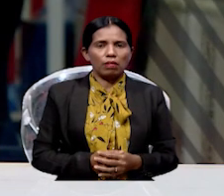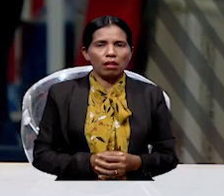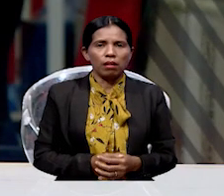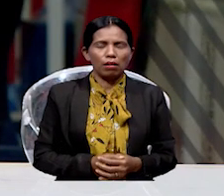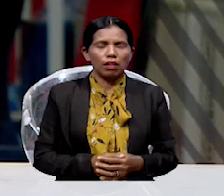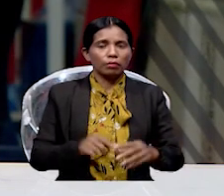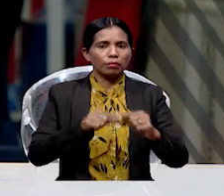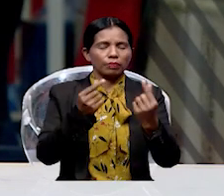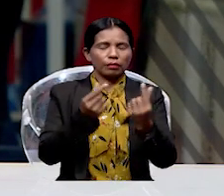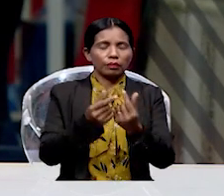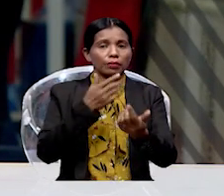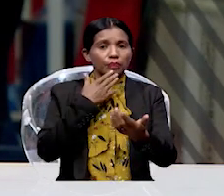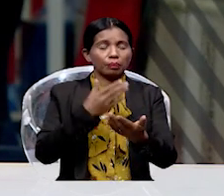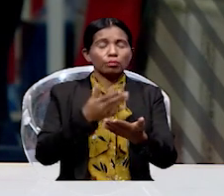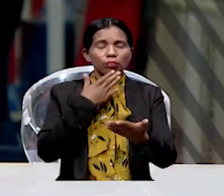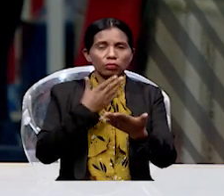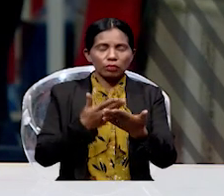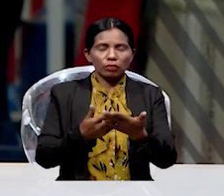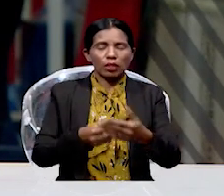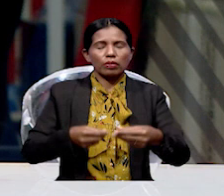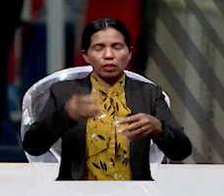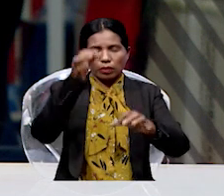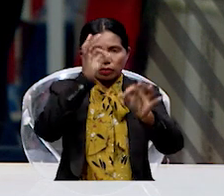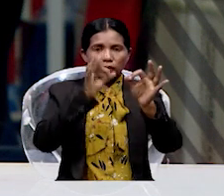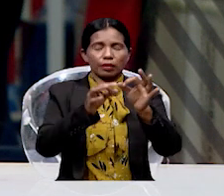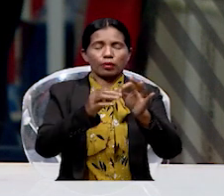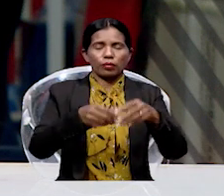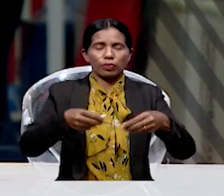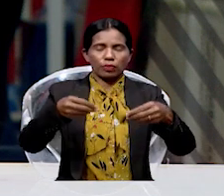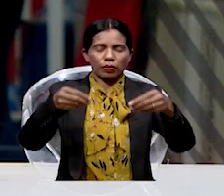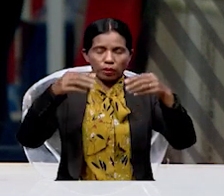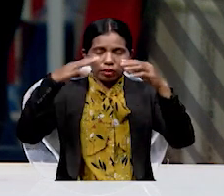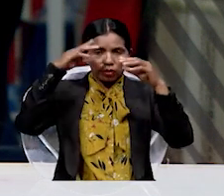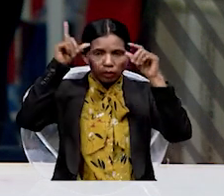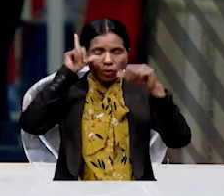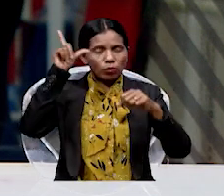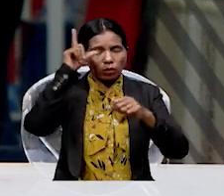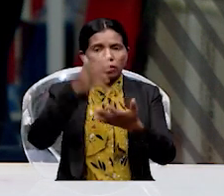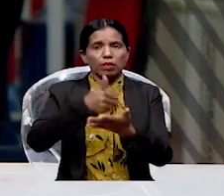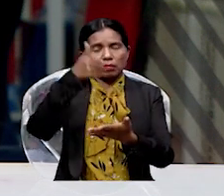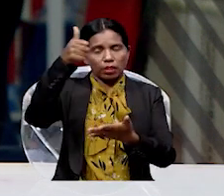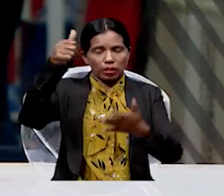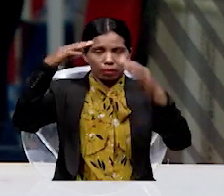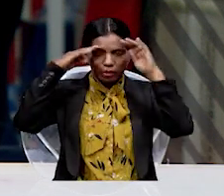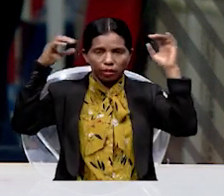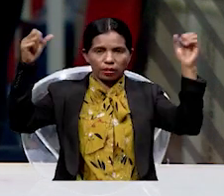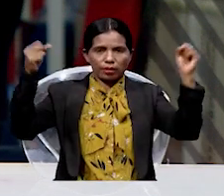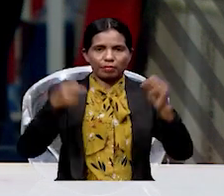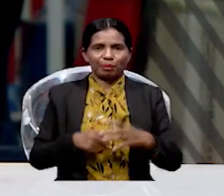Equipa Sucesso garante candidato Francisco Guterres Luolo semana em eleição presidencial.